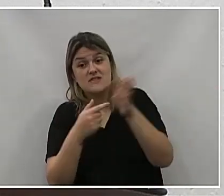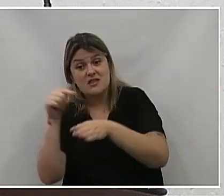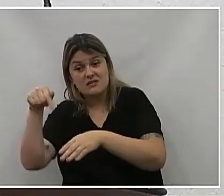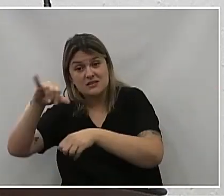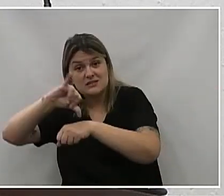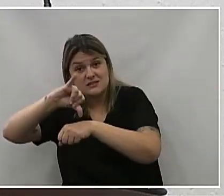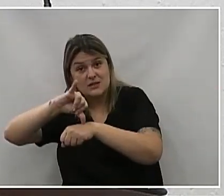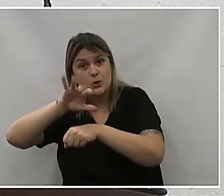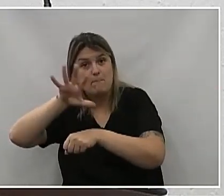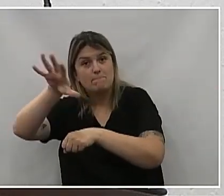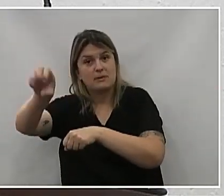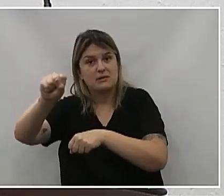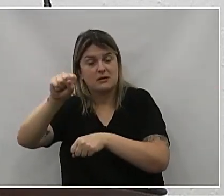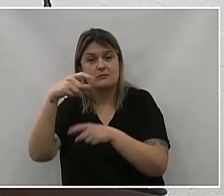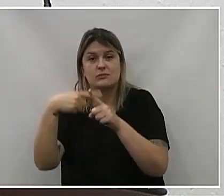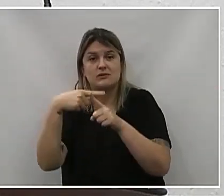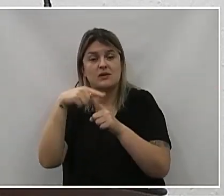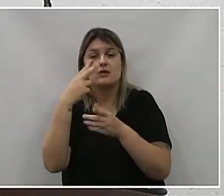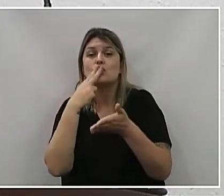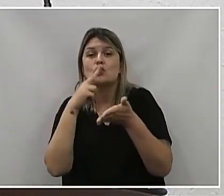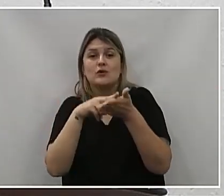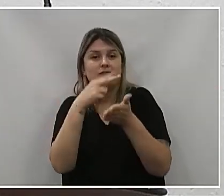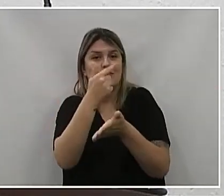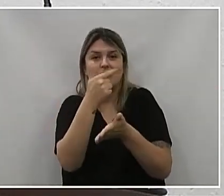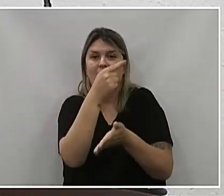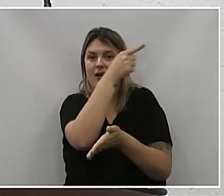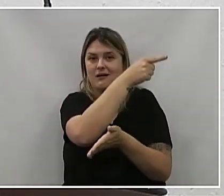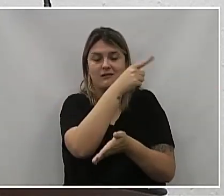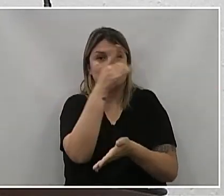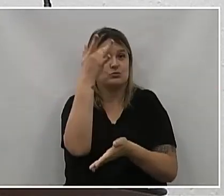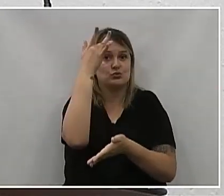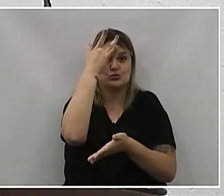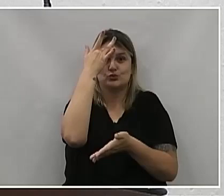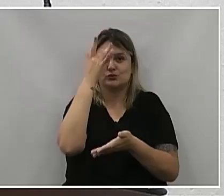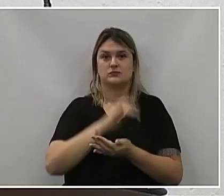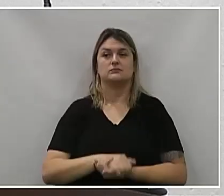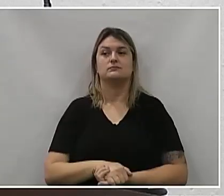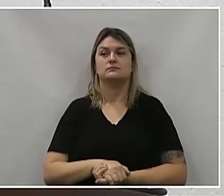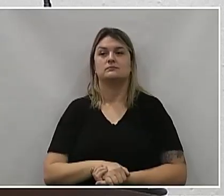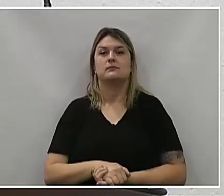centro buscar a correspondência. Olha que absurdo, gente.